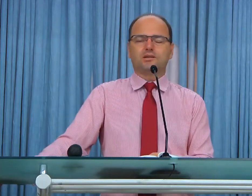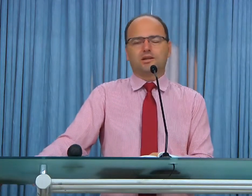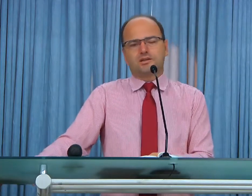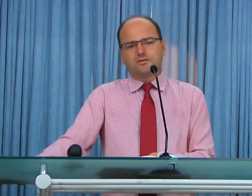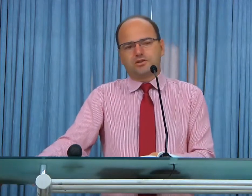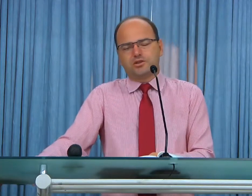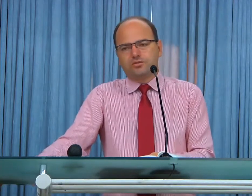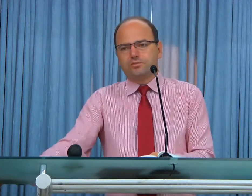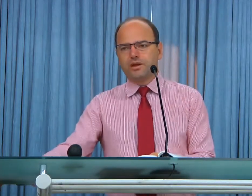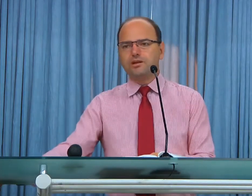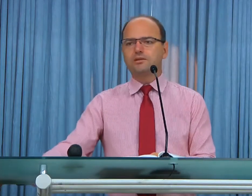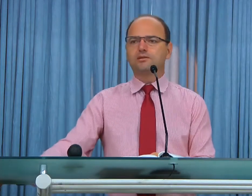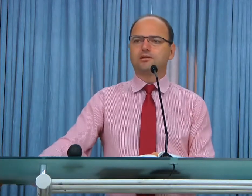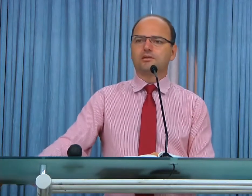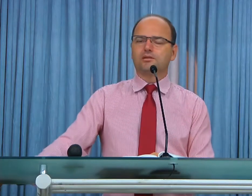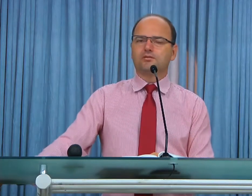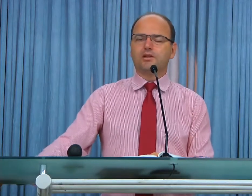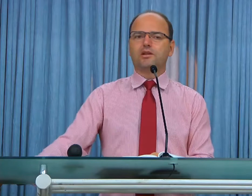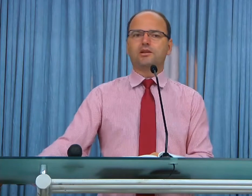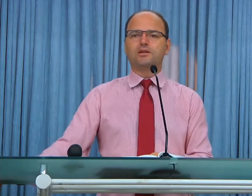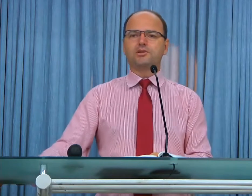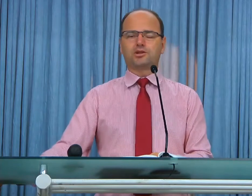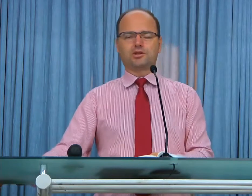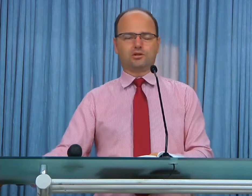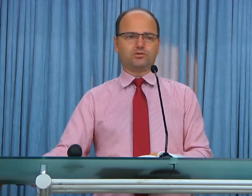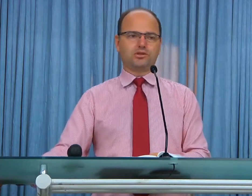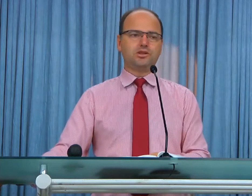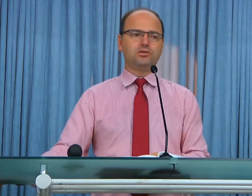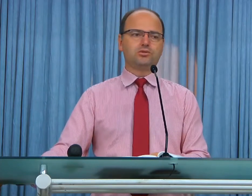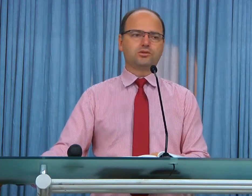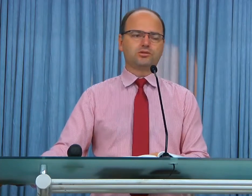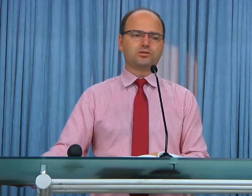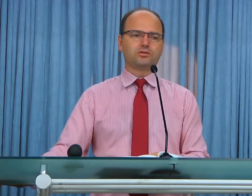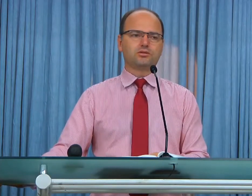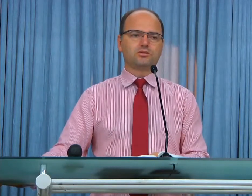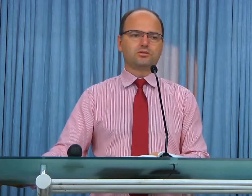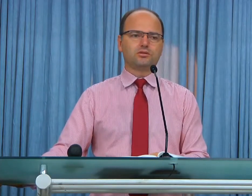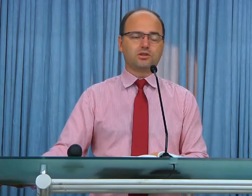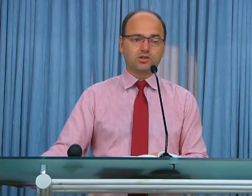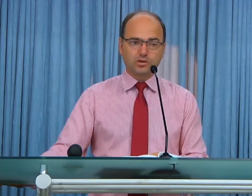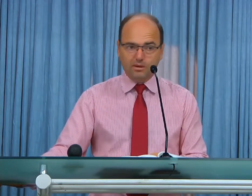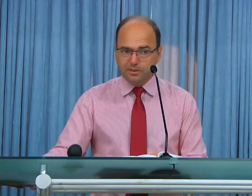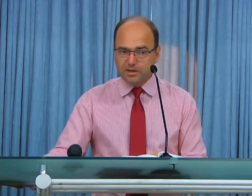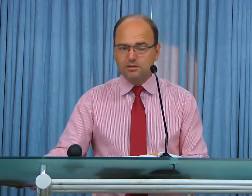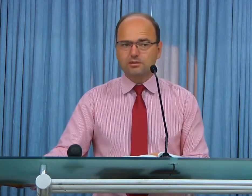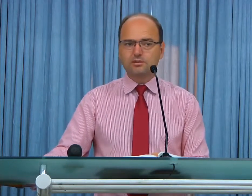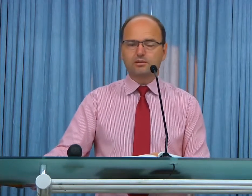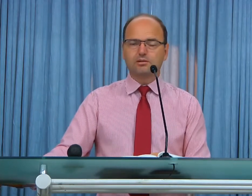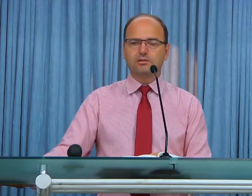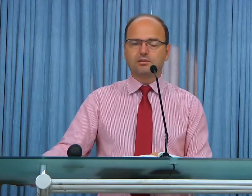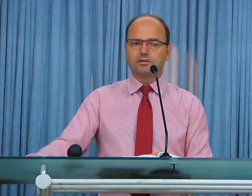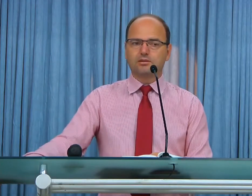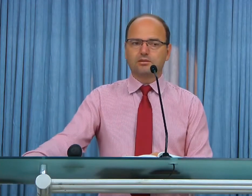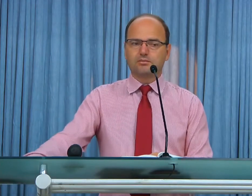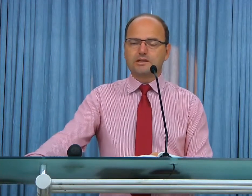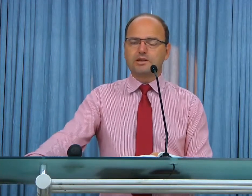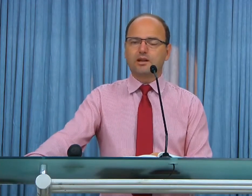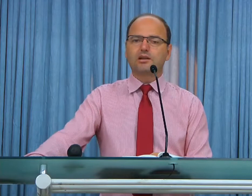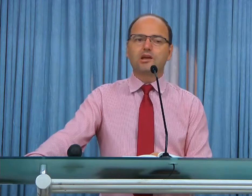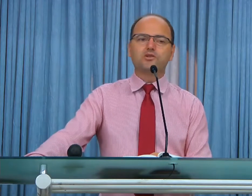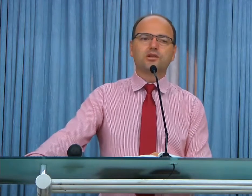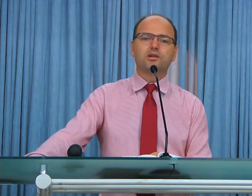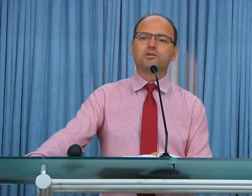a agência está se vestindo bem bem na igreja cantor zinhos e seu amém